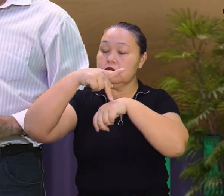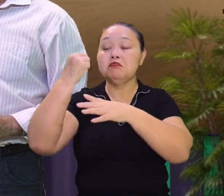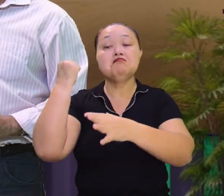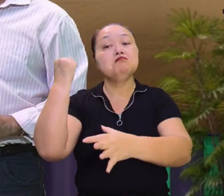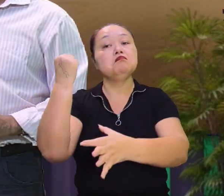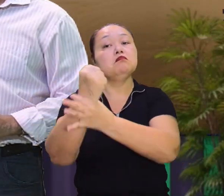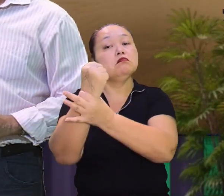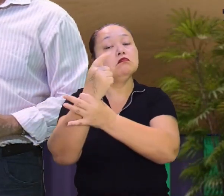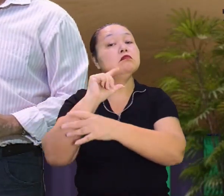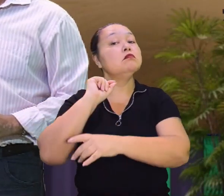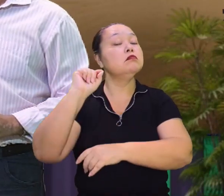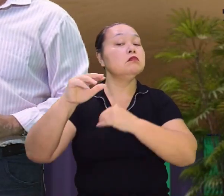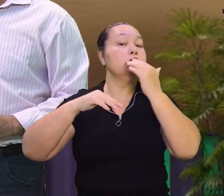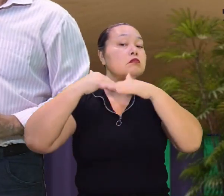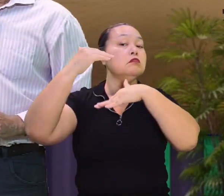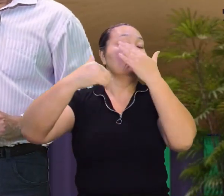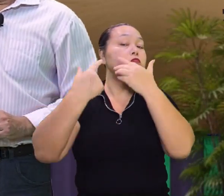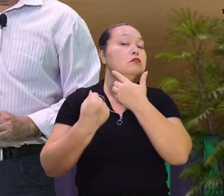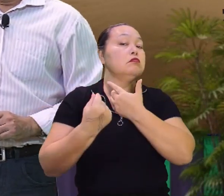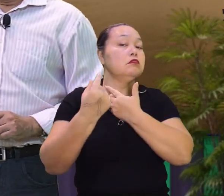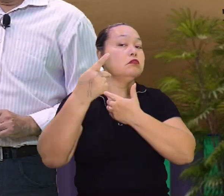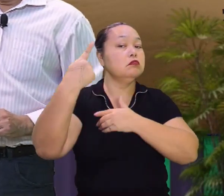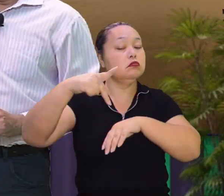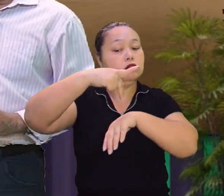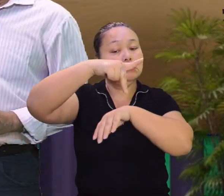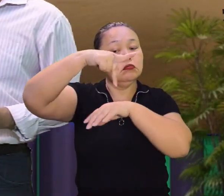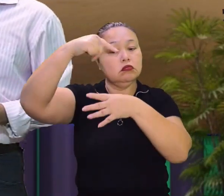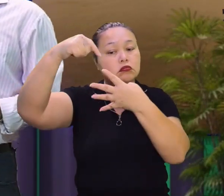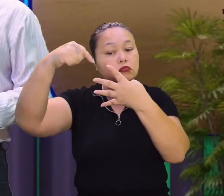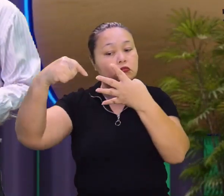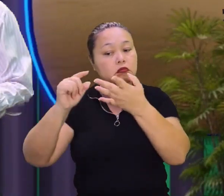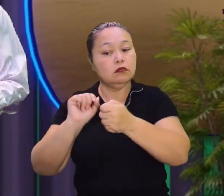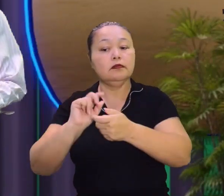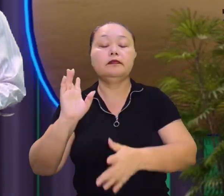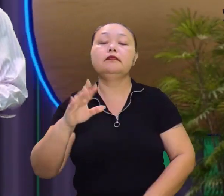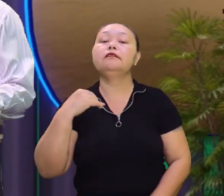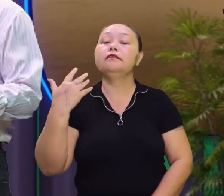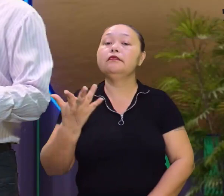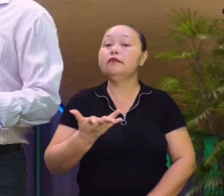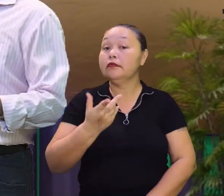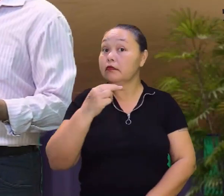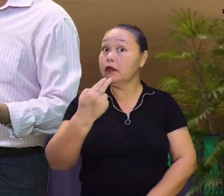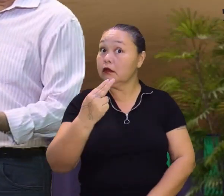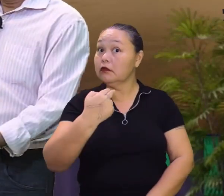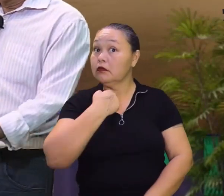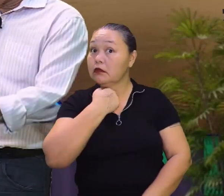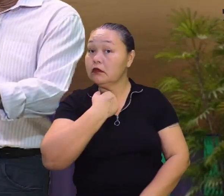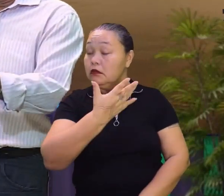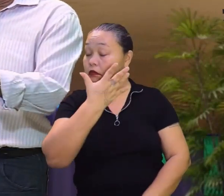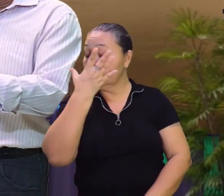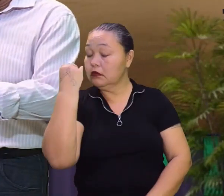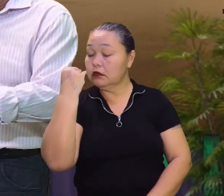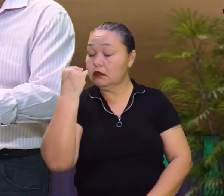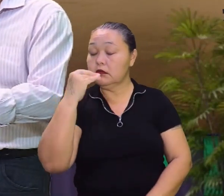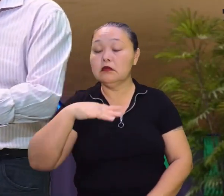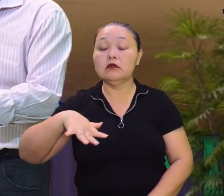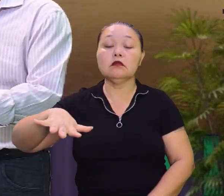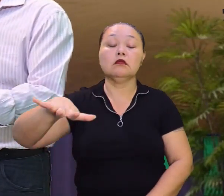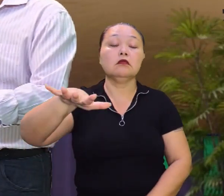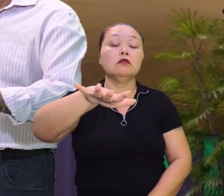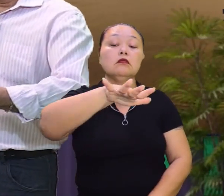o desenvolvimento econômico desse país. Mas a gente também não deve esquecer que essa